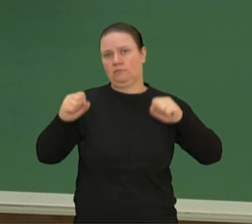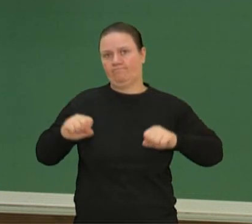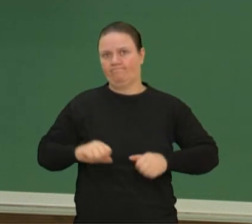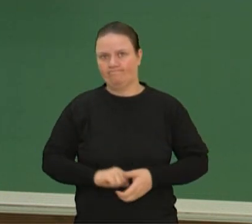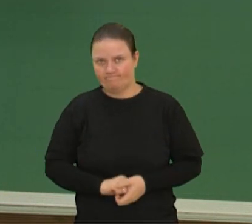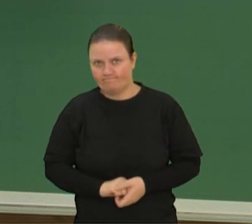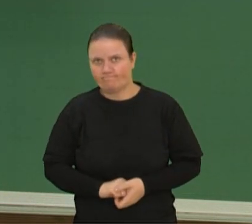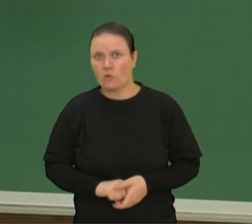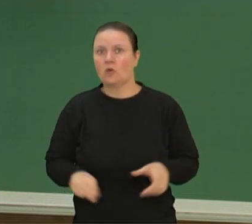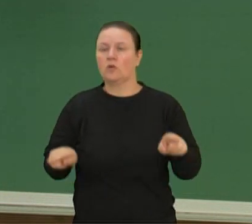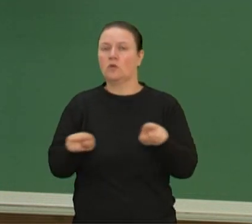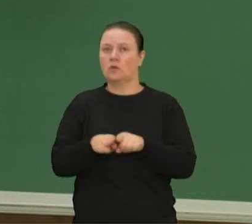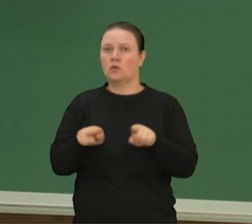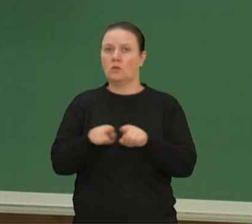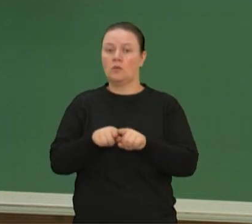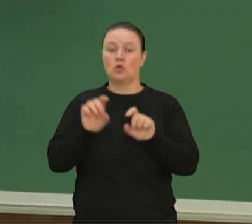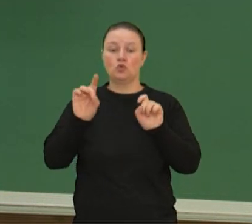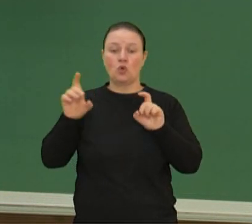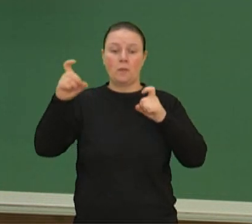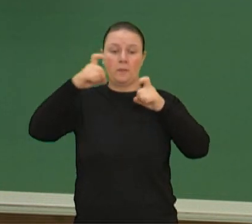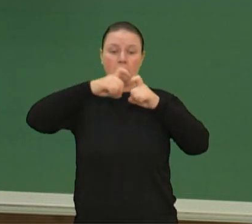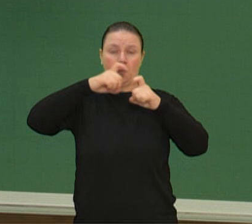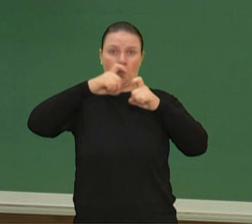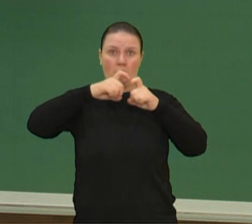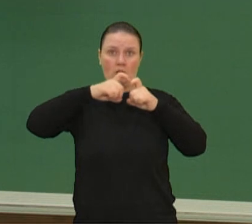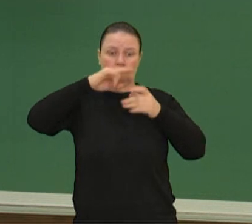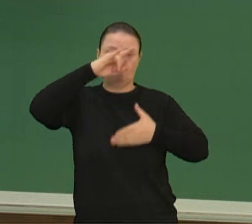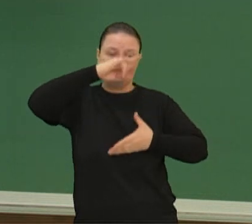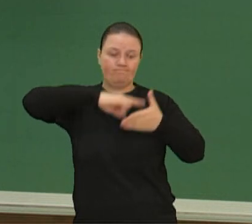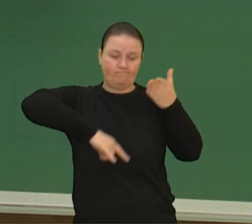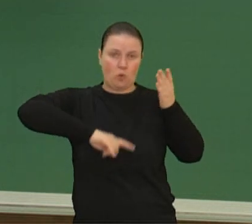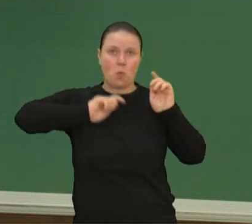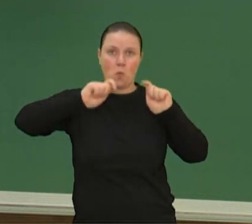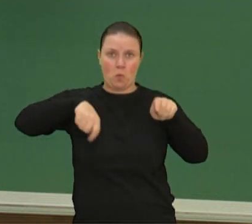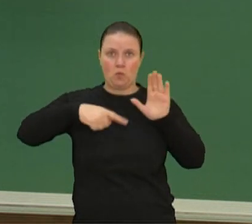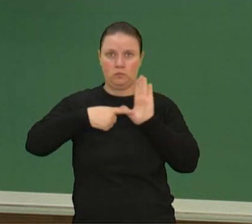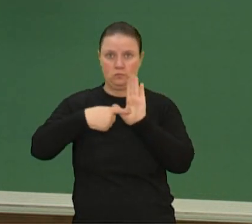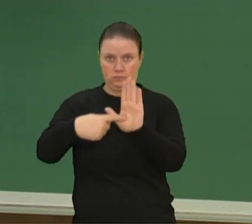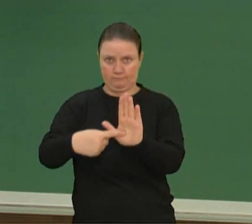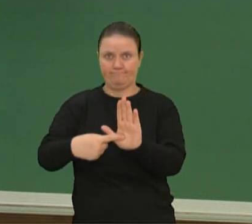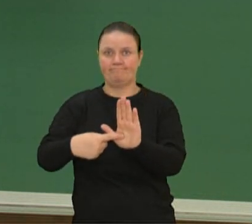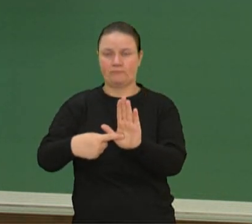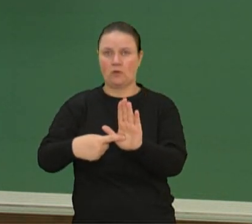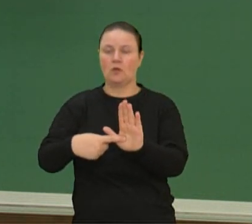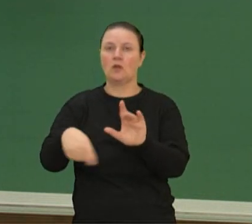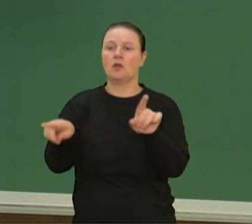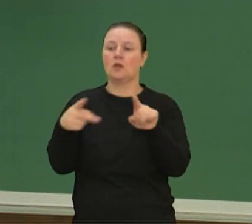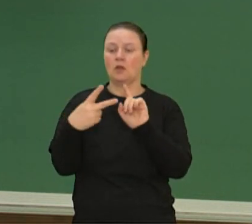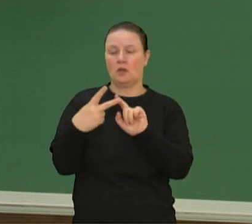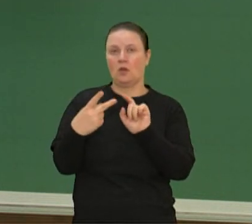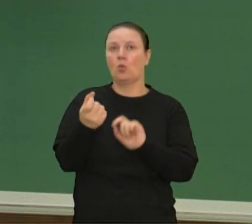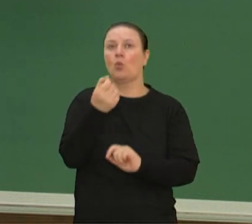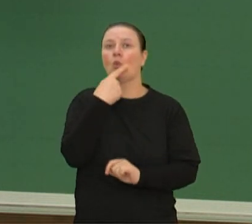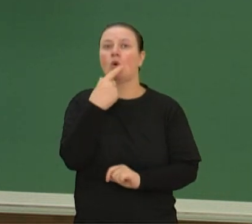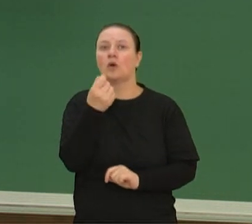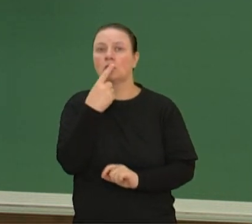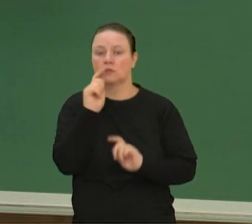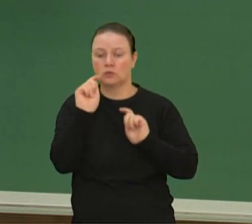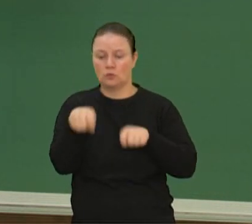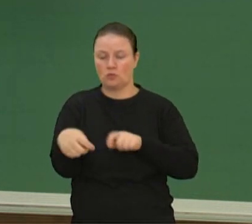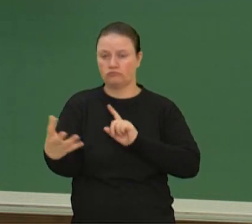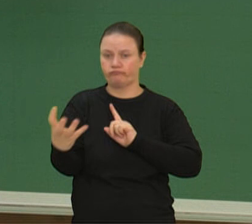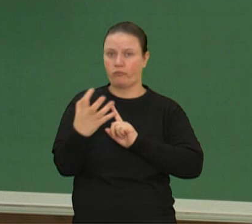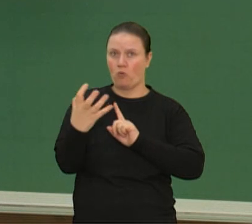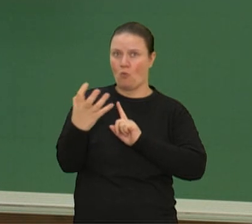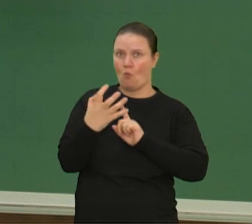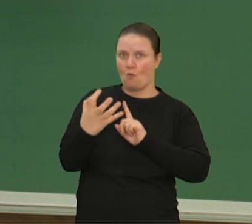que são aí indicadas por médicos. Elas devem ser consideradas. Uso de medicamentos. Então, ele pode influenciar, por exemplo, no